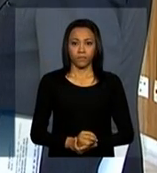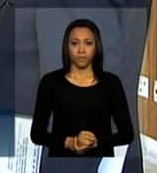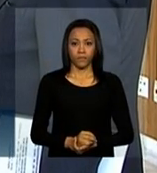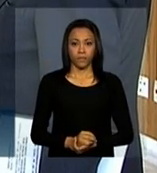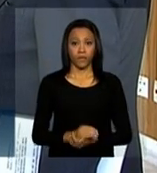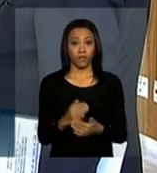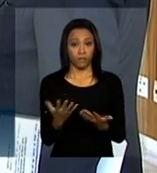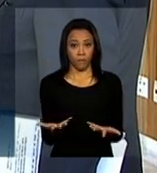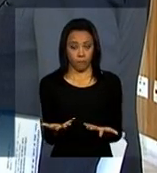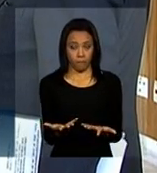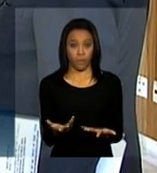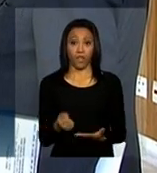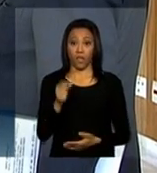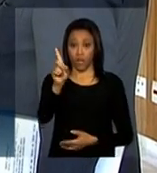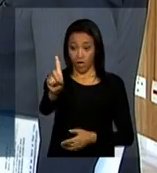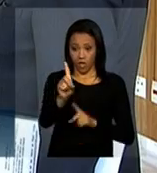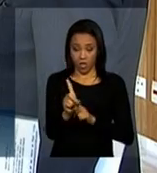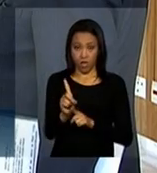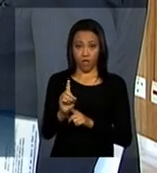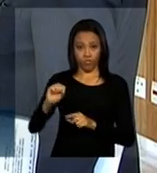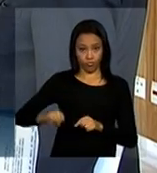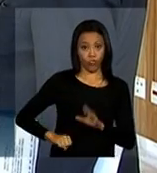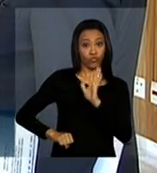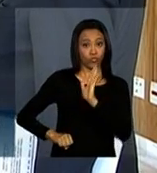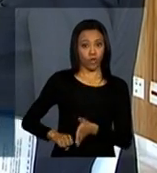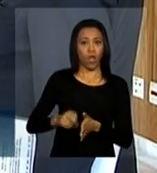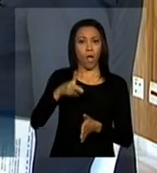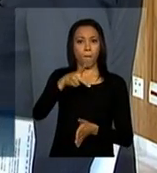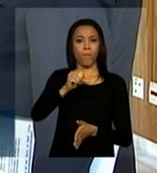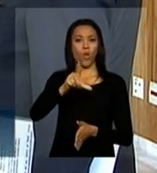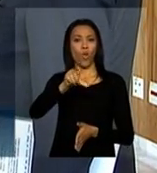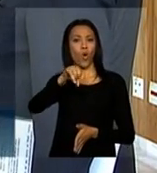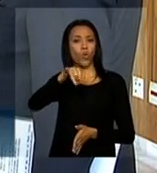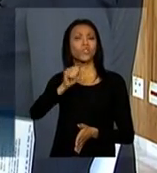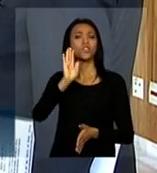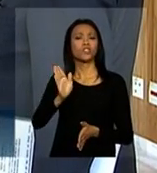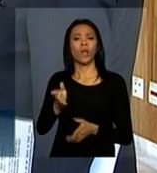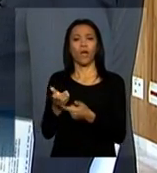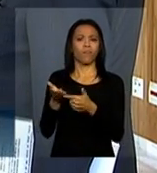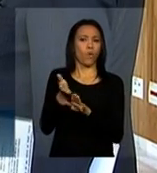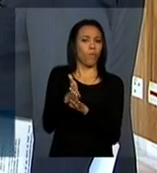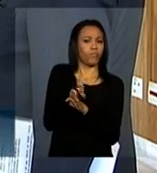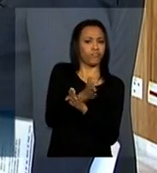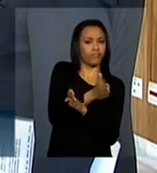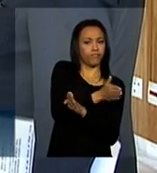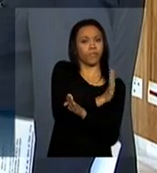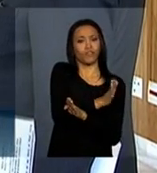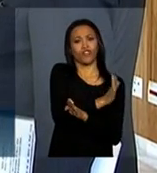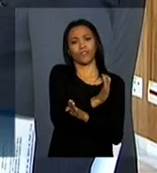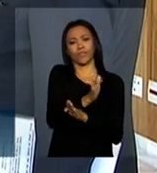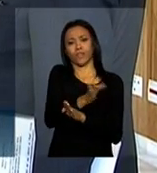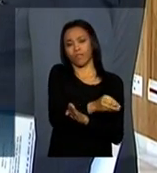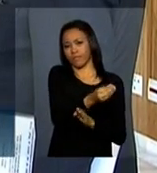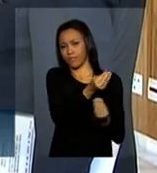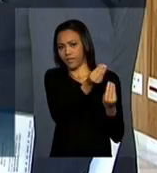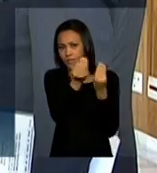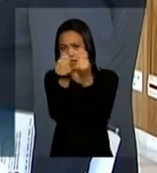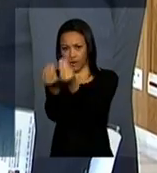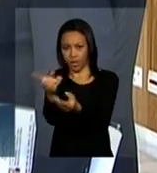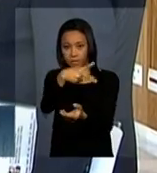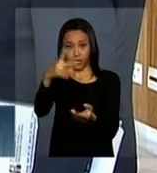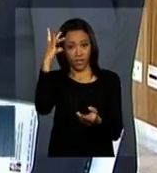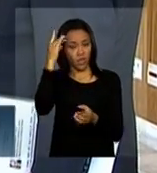Então, além do embaixador da Polônia, já entregaram suas cartas credenciais nessa cerimônia à presidenta